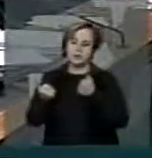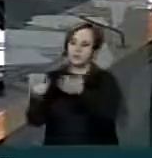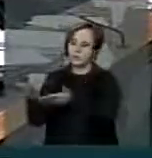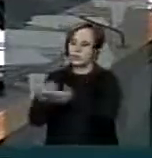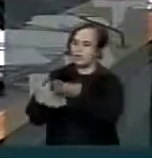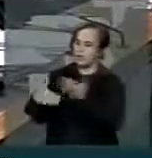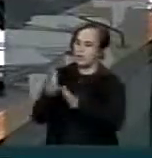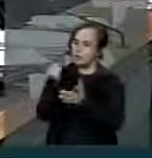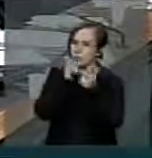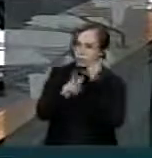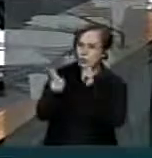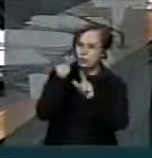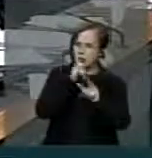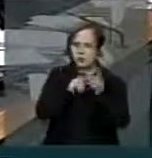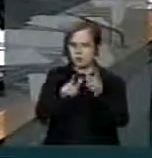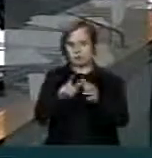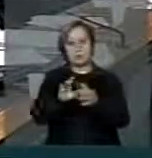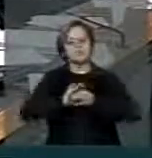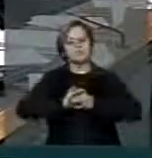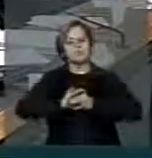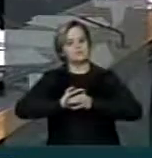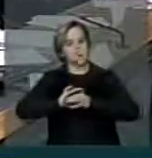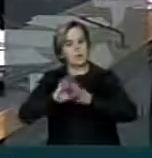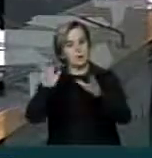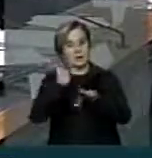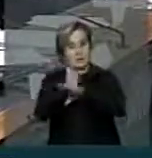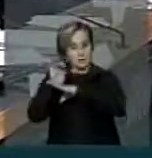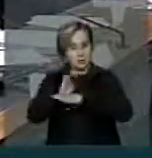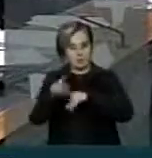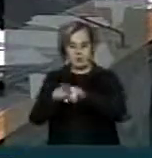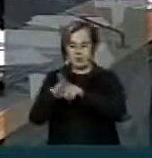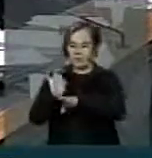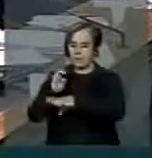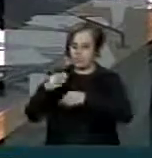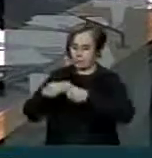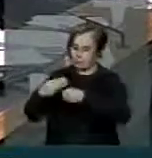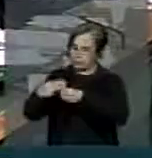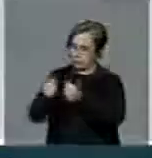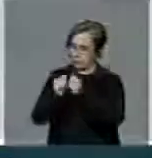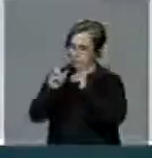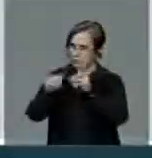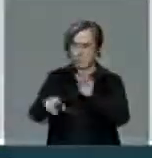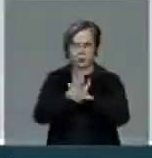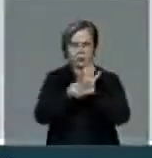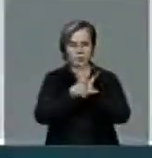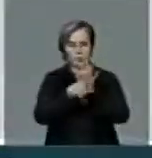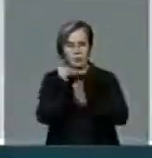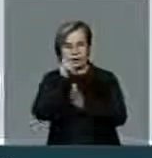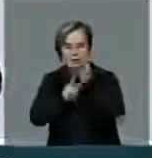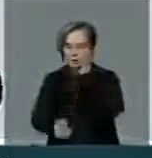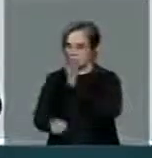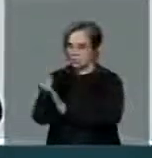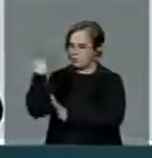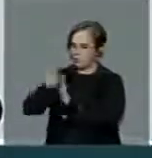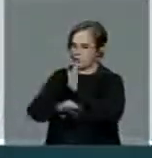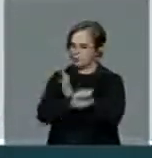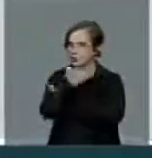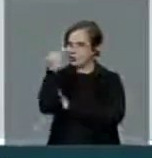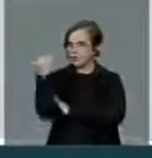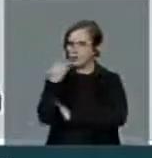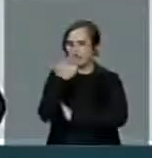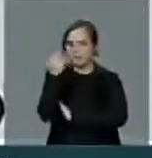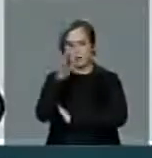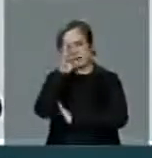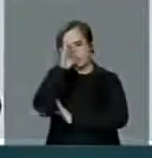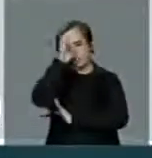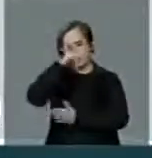meios para viabilizar, pelos estados e pelos municípios, como a lei determinou, a implementação do Código Florestal, particularmente no caso aqui